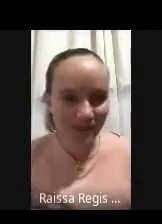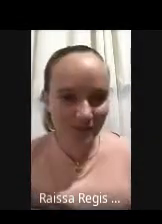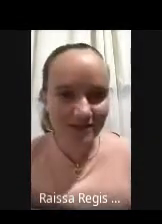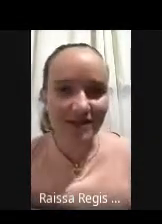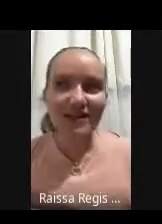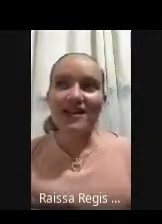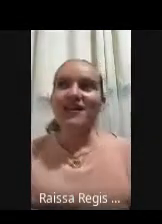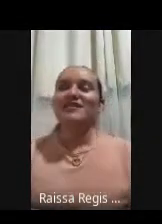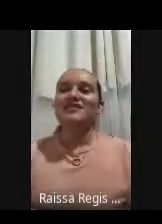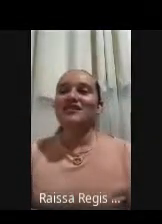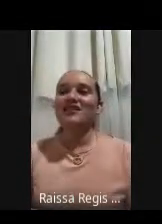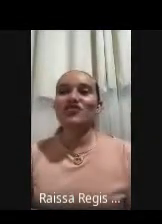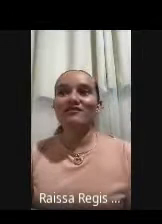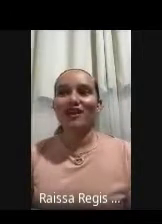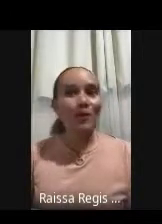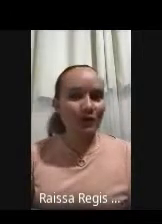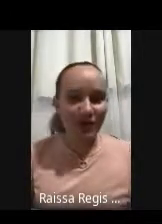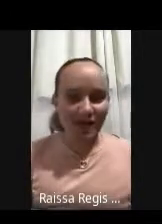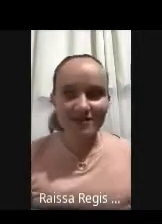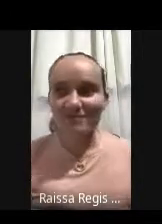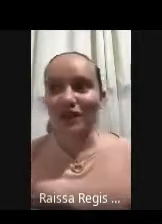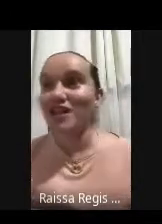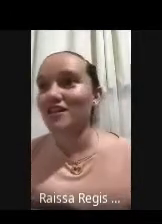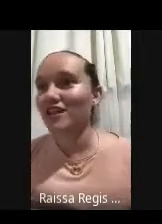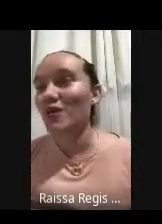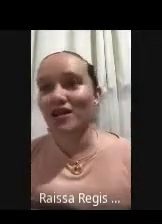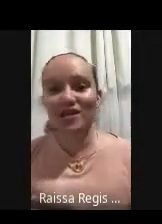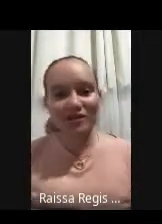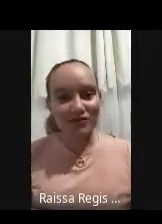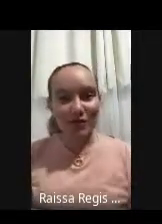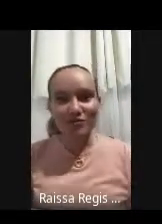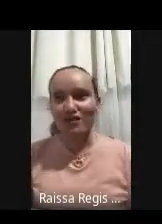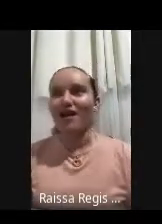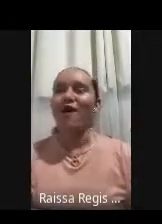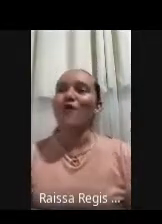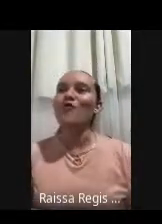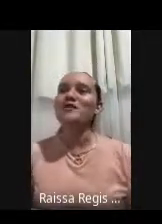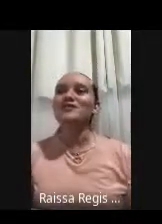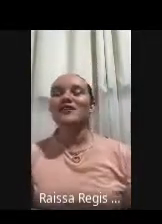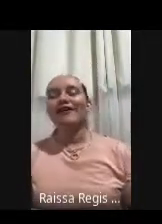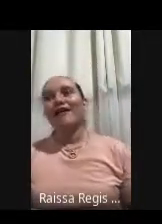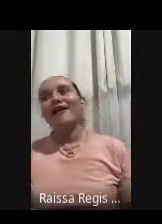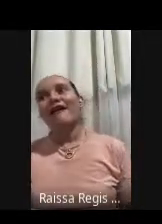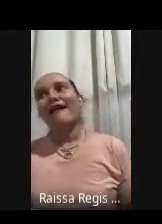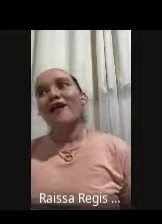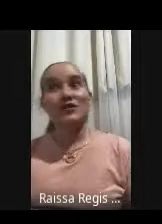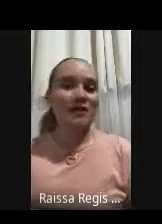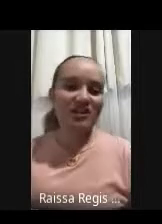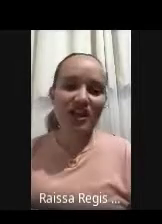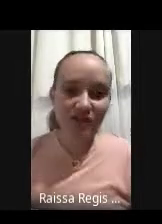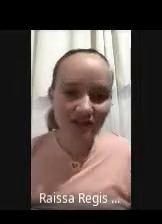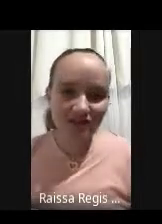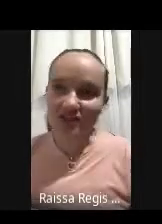em Libras se eu já tenho português? E aqui eu trouxe algumas coisas